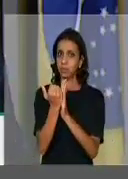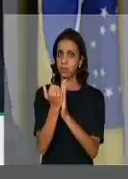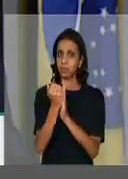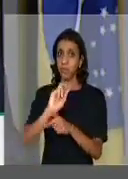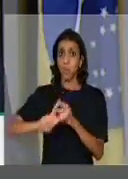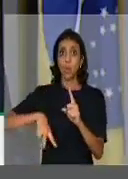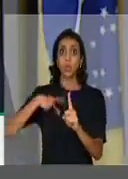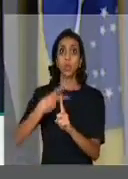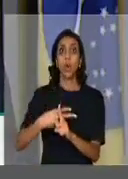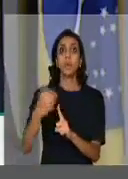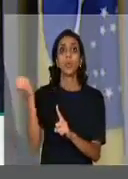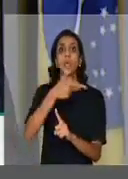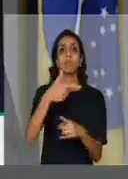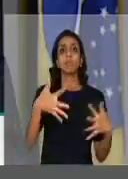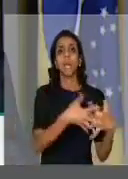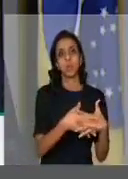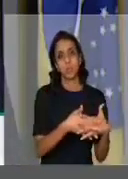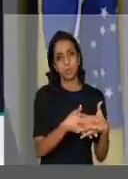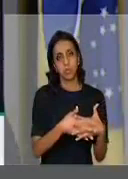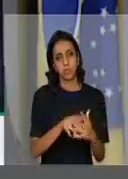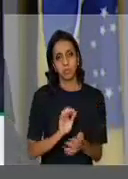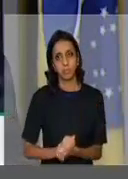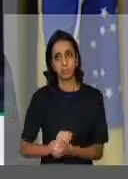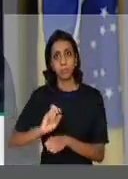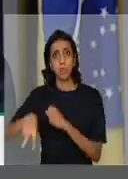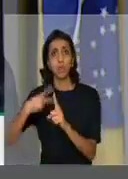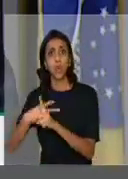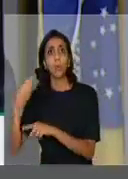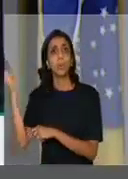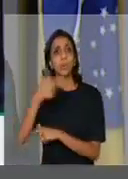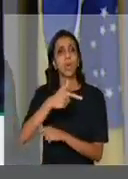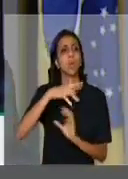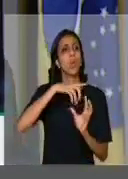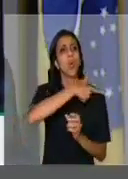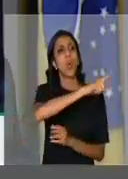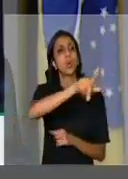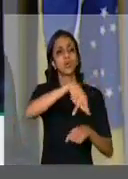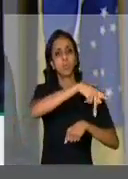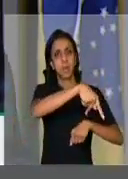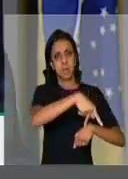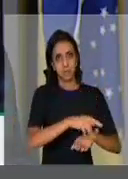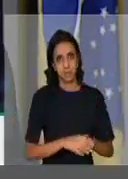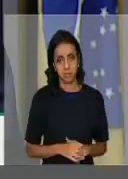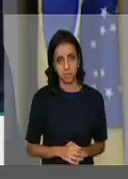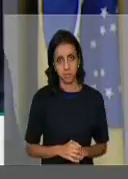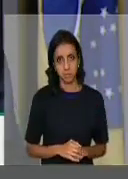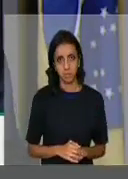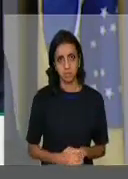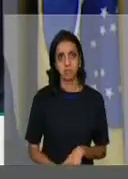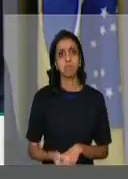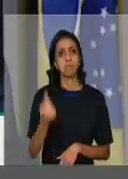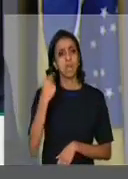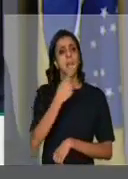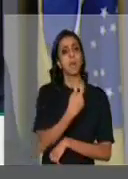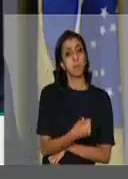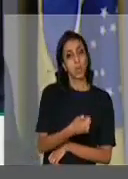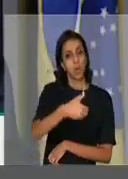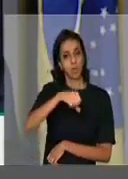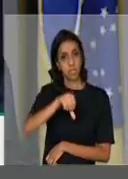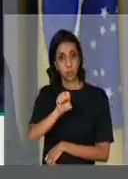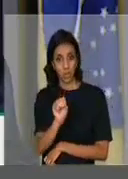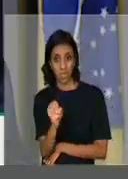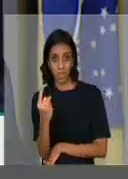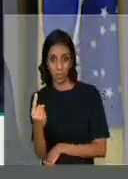o dobro do crescimento americano, quase o dobro do crescimento mundial. De